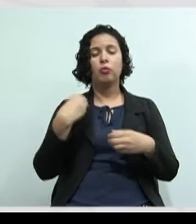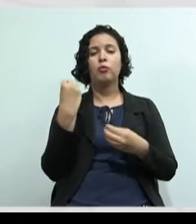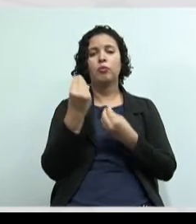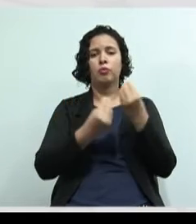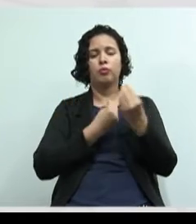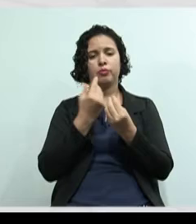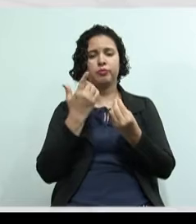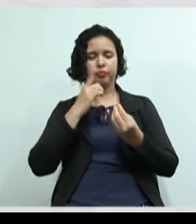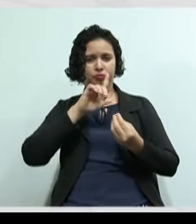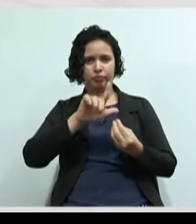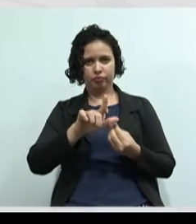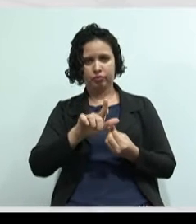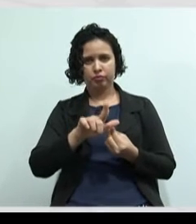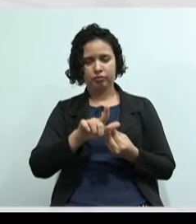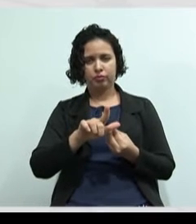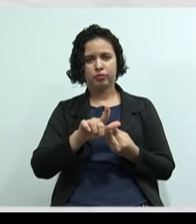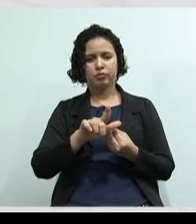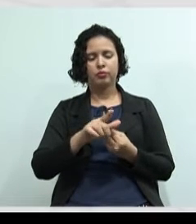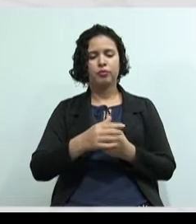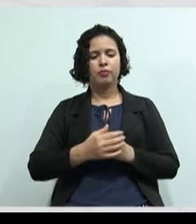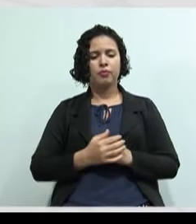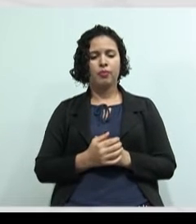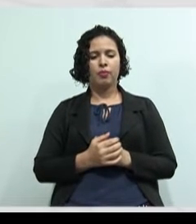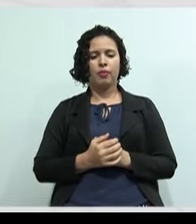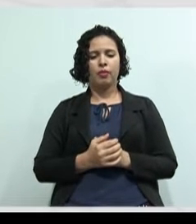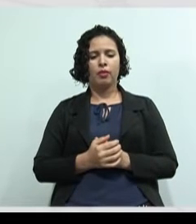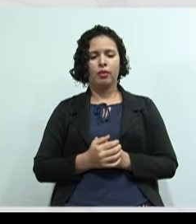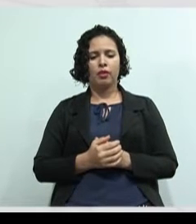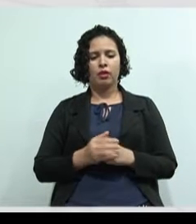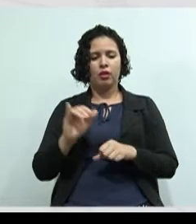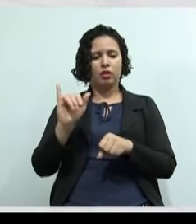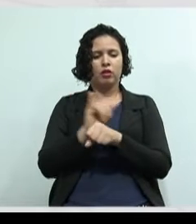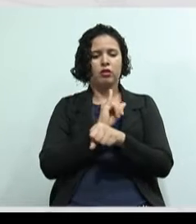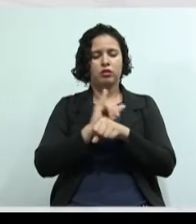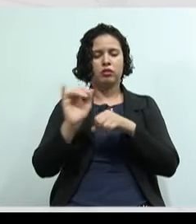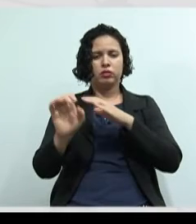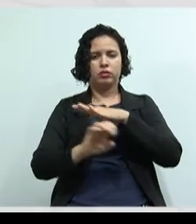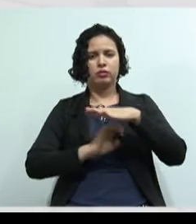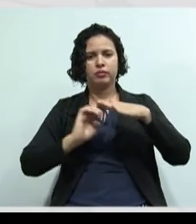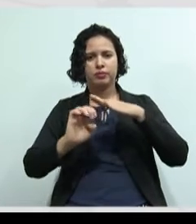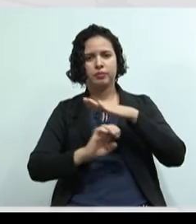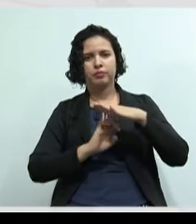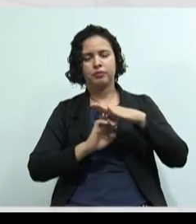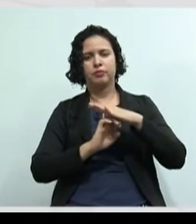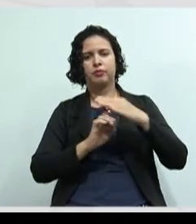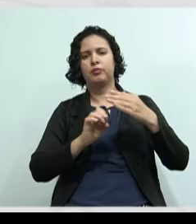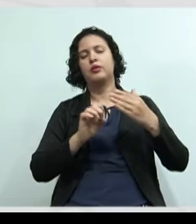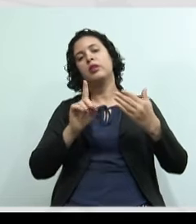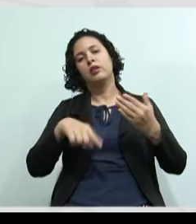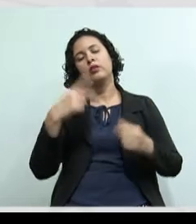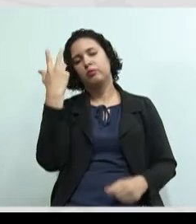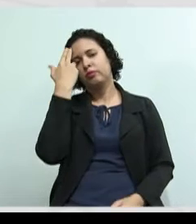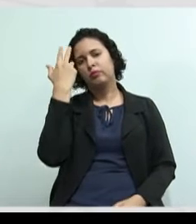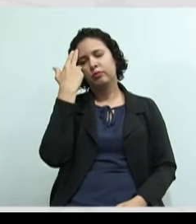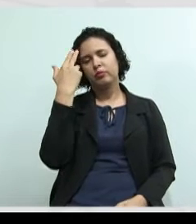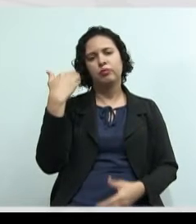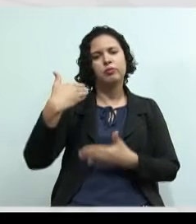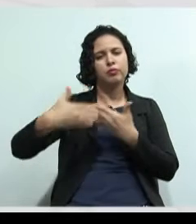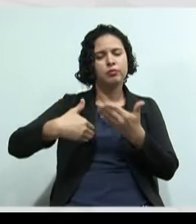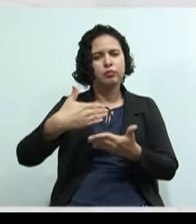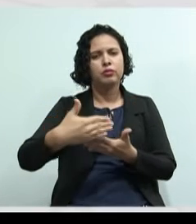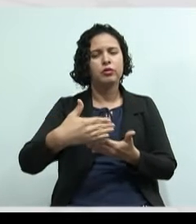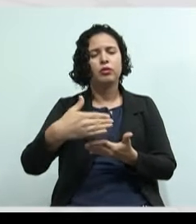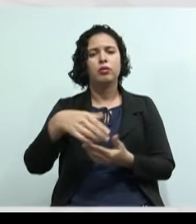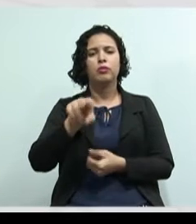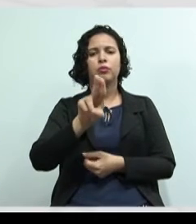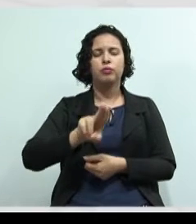específicos a serem utilizados, tá? Estes meios constituem as estratégias organizacionais. Elas normalmente desenvolvem-se a partir